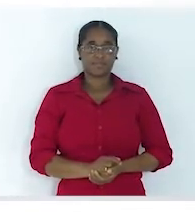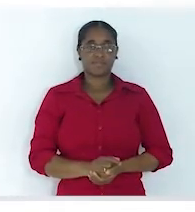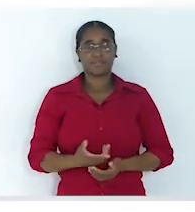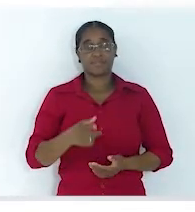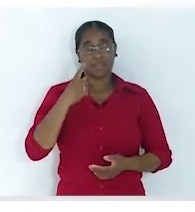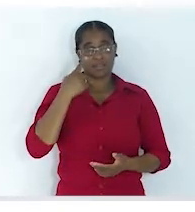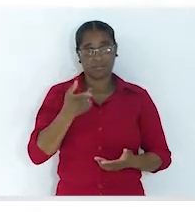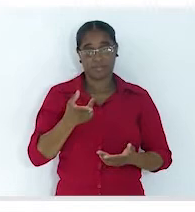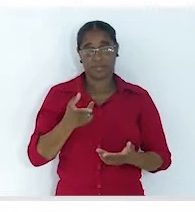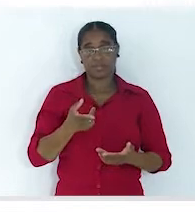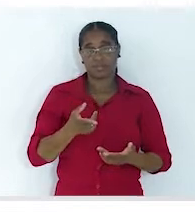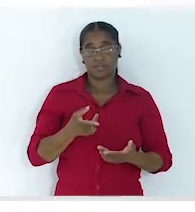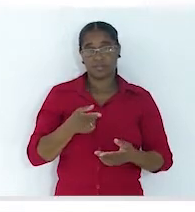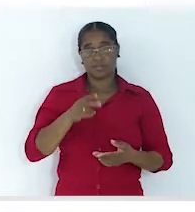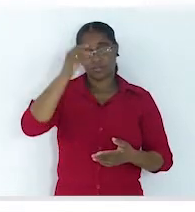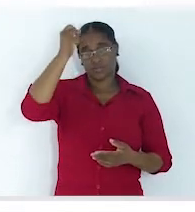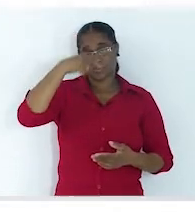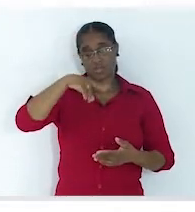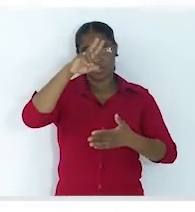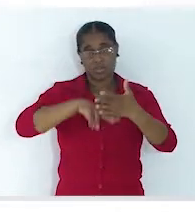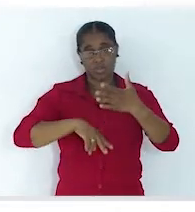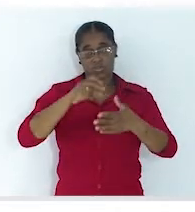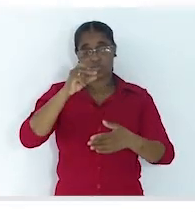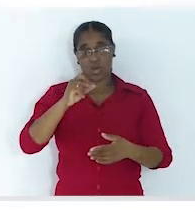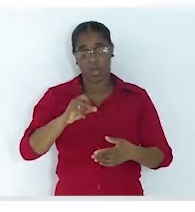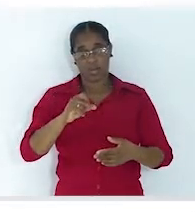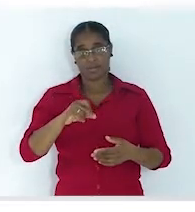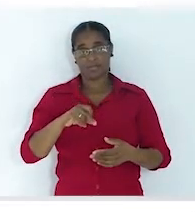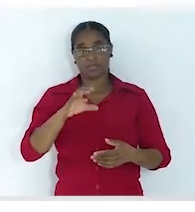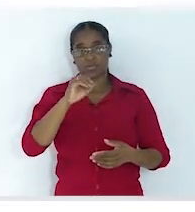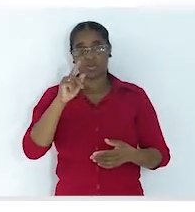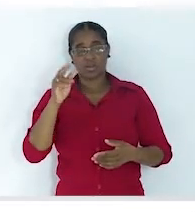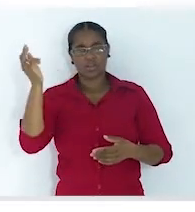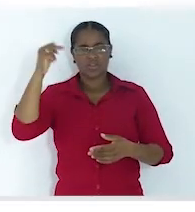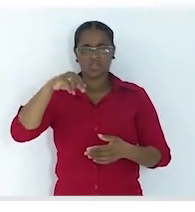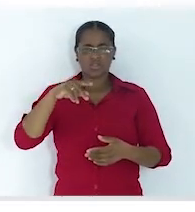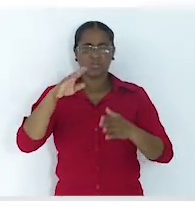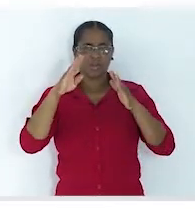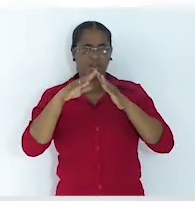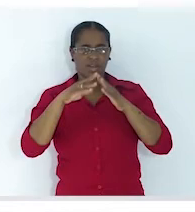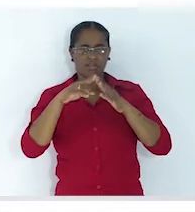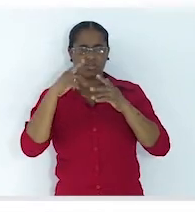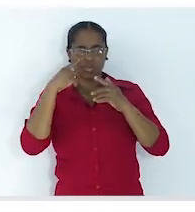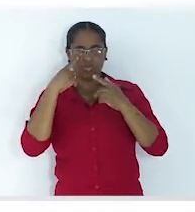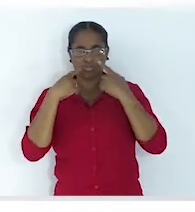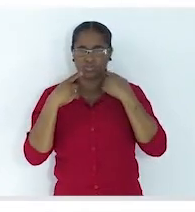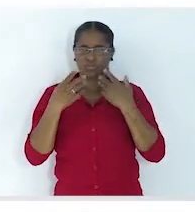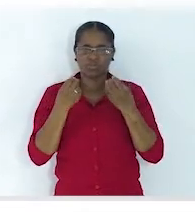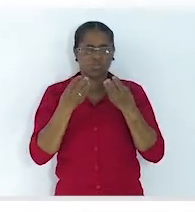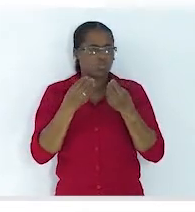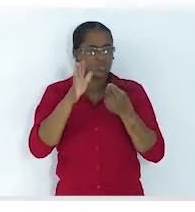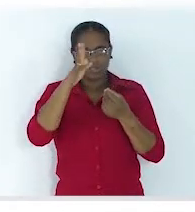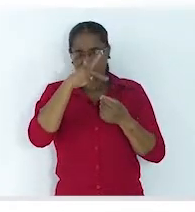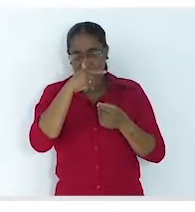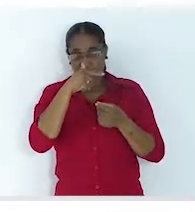Atenta nesta passagem textual. O pobre velho voltou para casa com os olhos encharcados de lágrimas e muito triste. Logo que